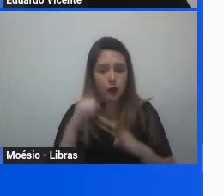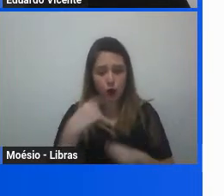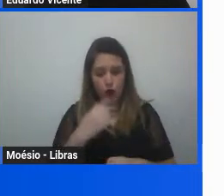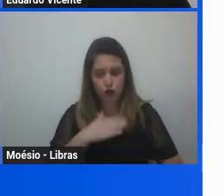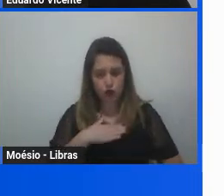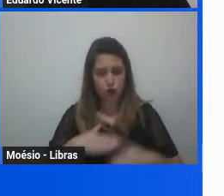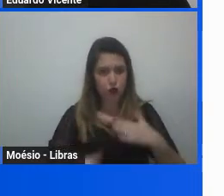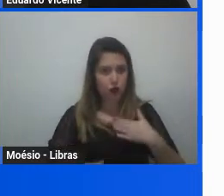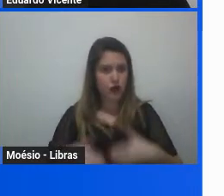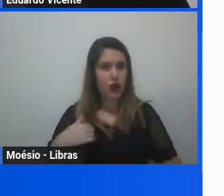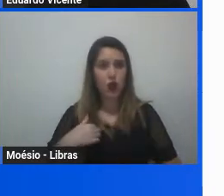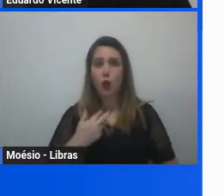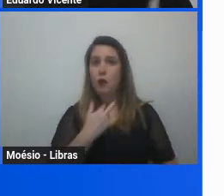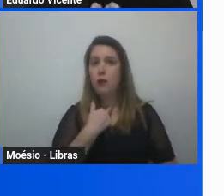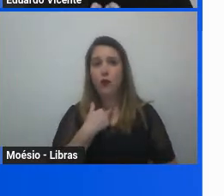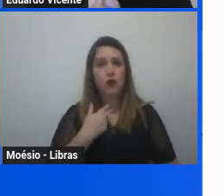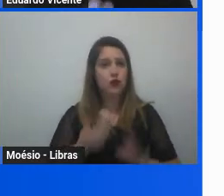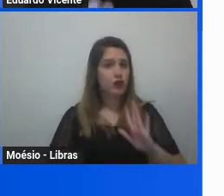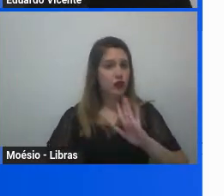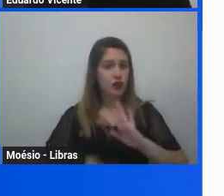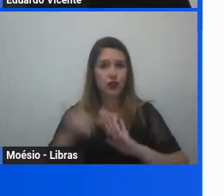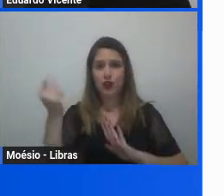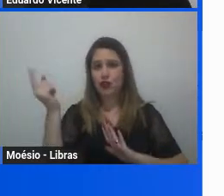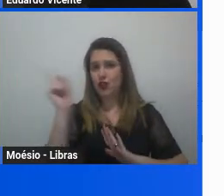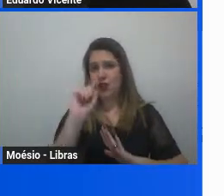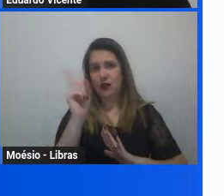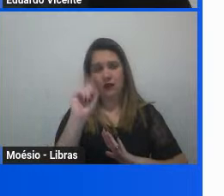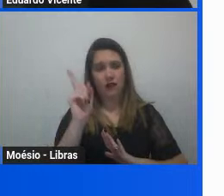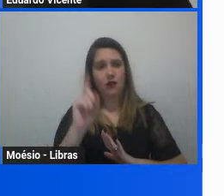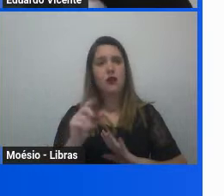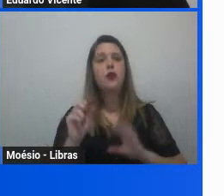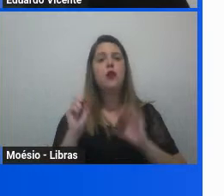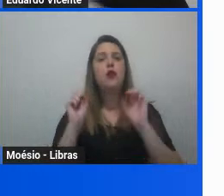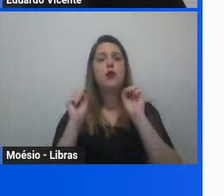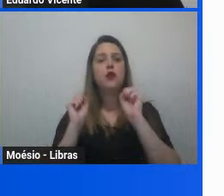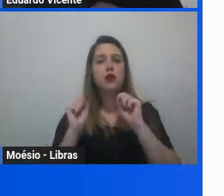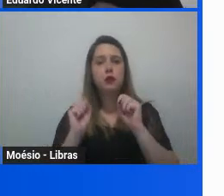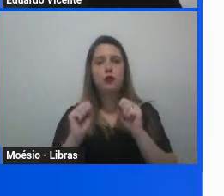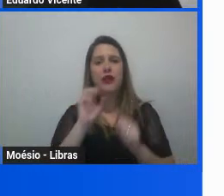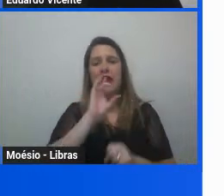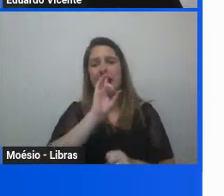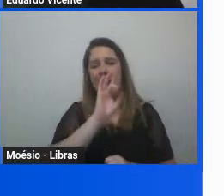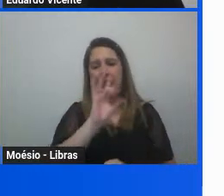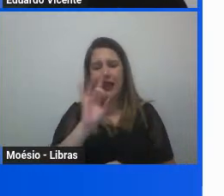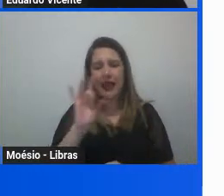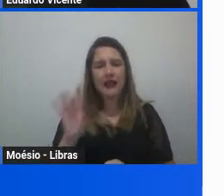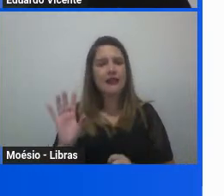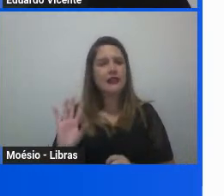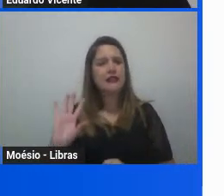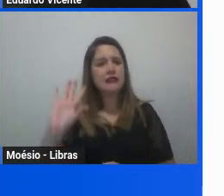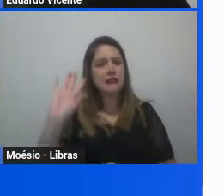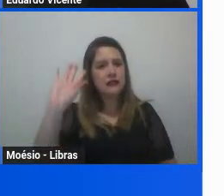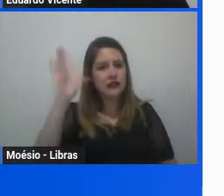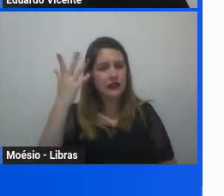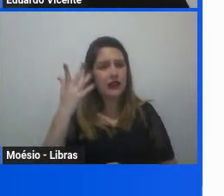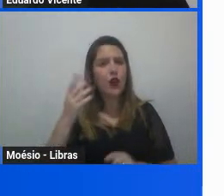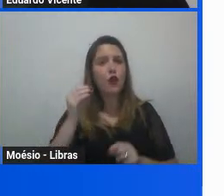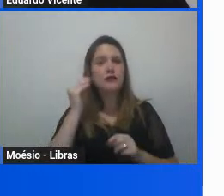não posso tirar. Por que eu não posso tirar? Porque pode ser que nessa imagem, do jeito que está aqui, ao tentar